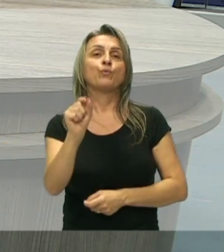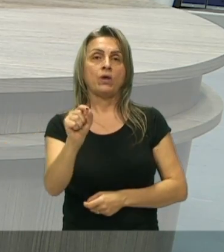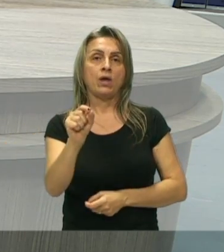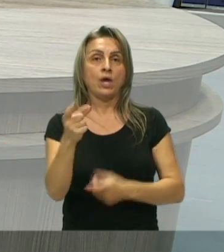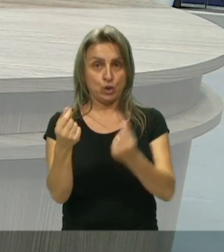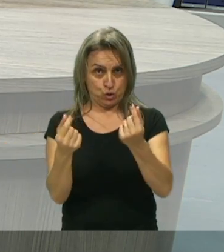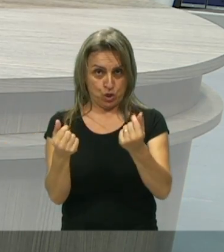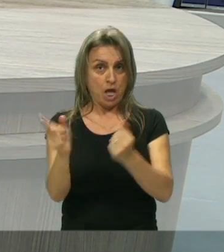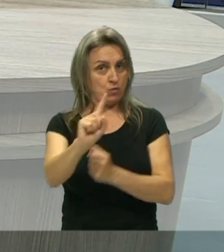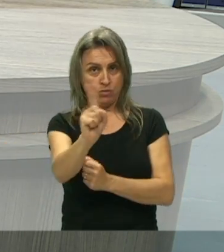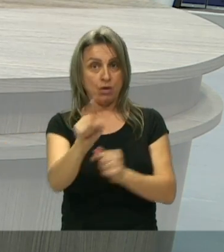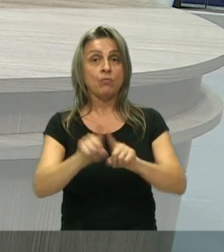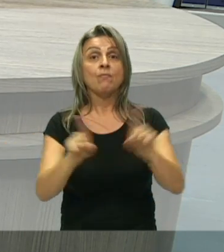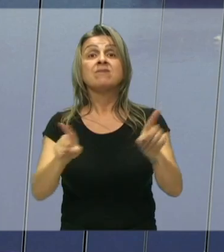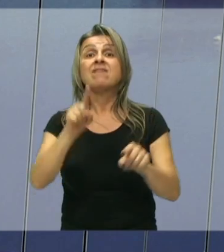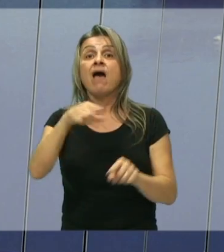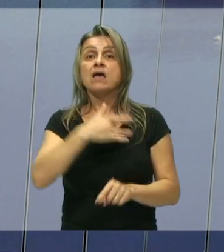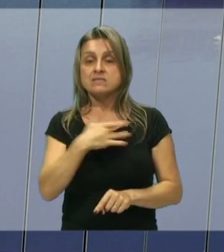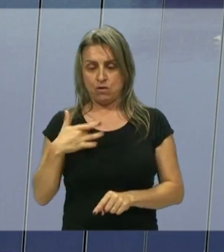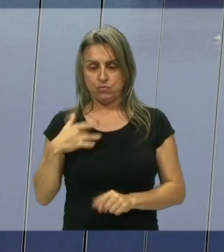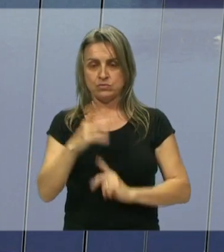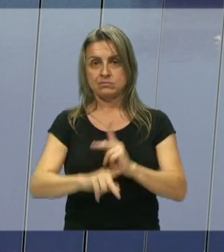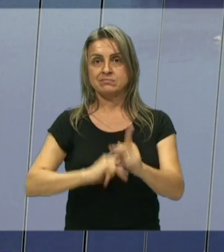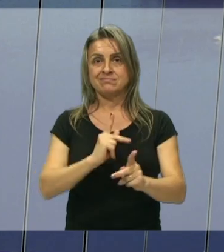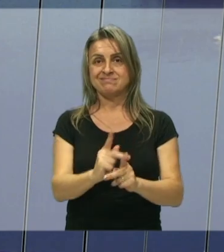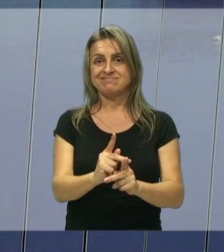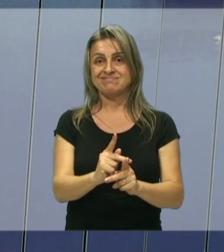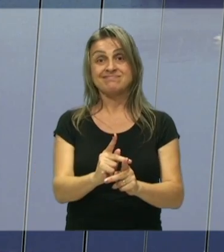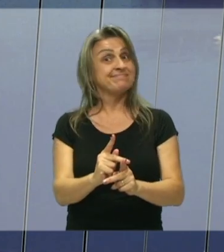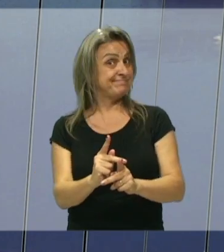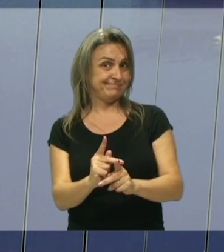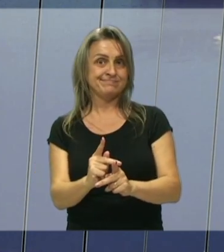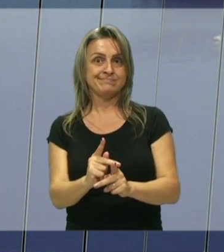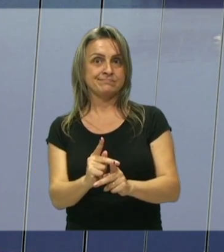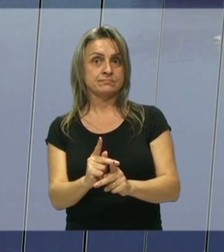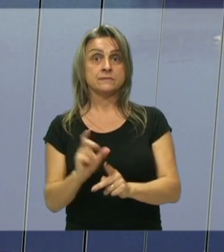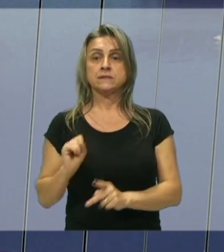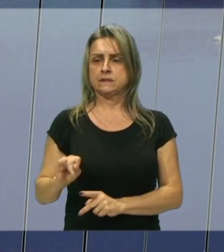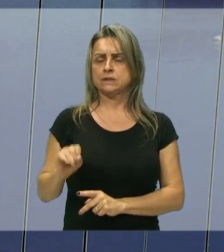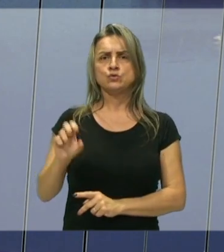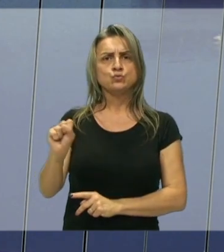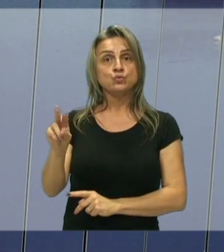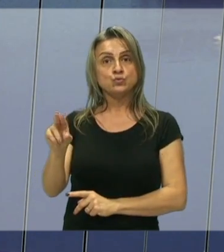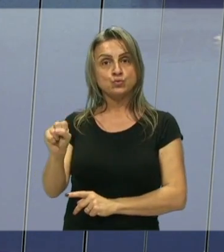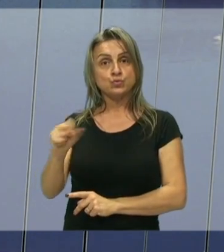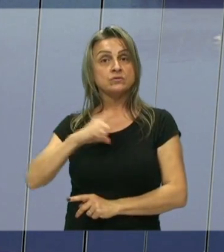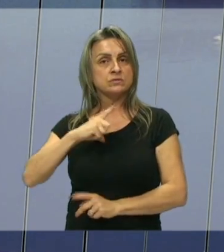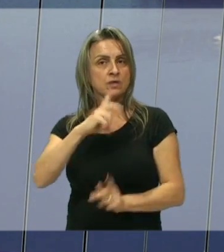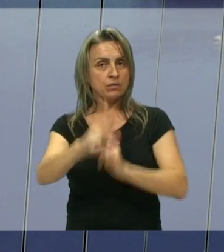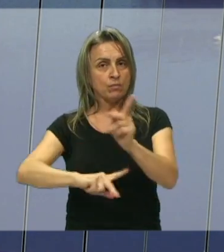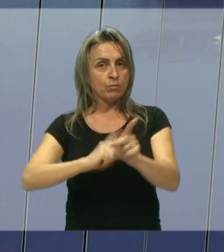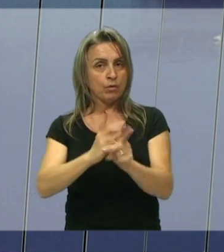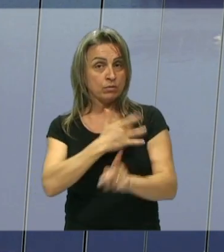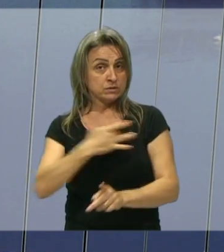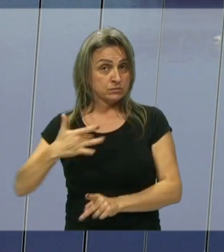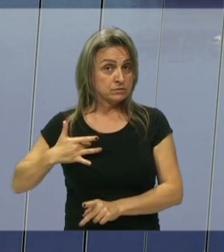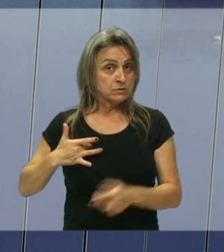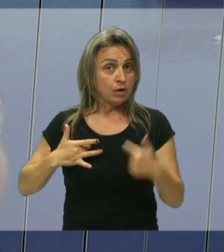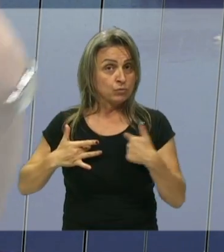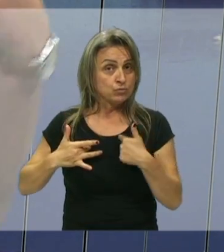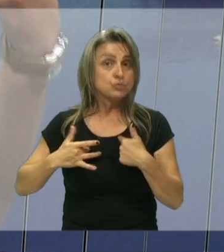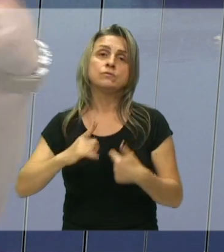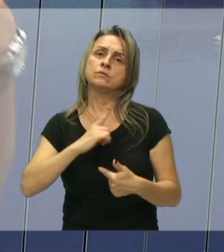Então, é um retorno muito indireto. Então, quando o SUS mantém uma população saudável, nós temos